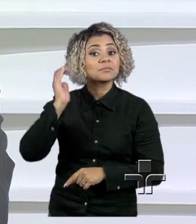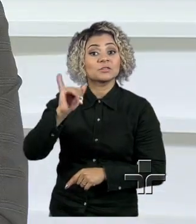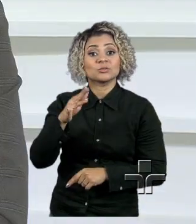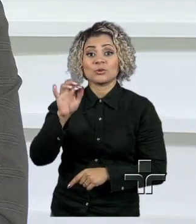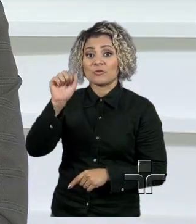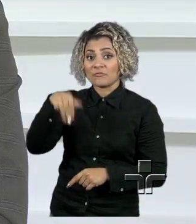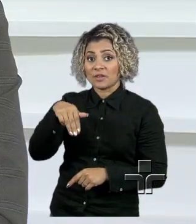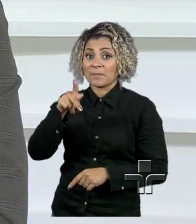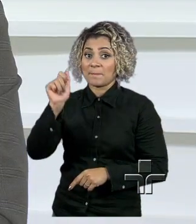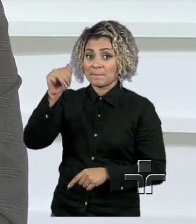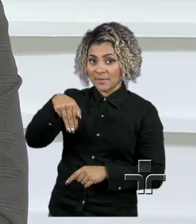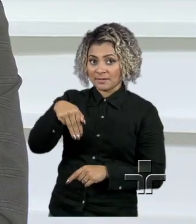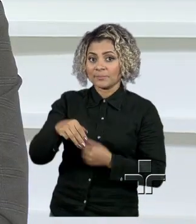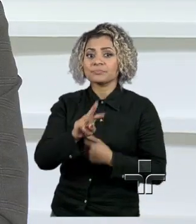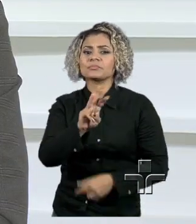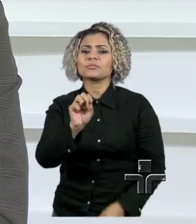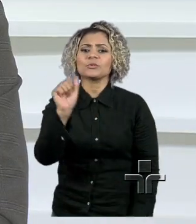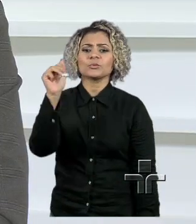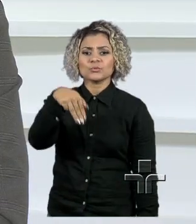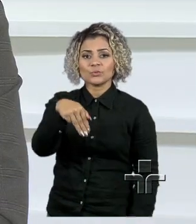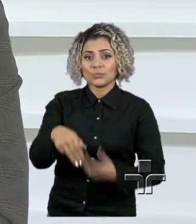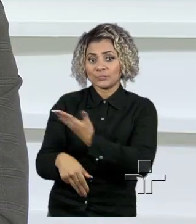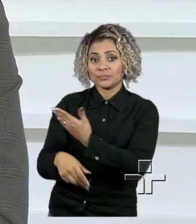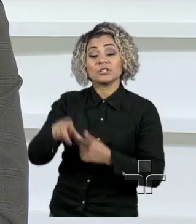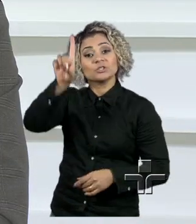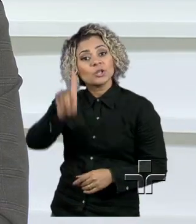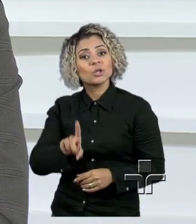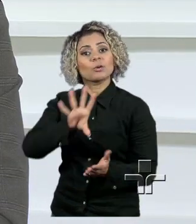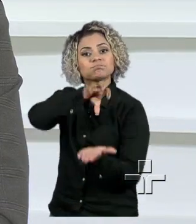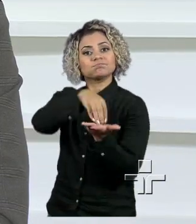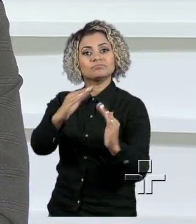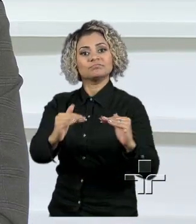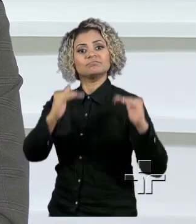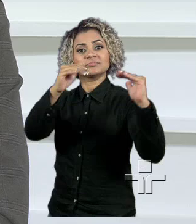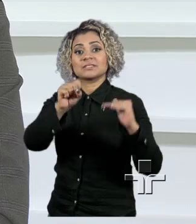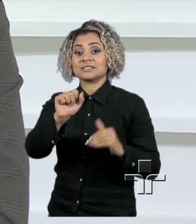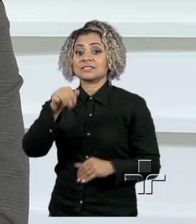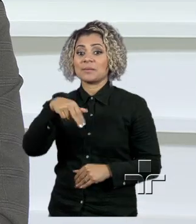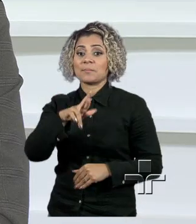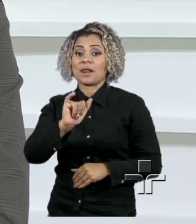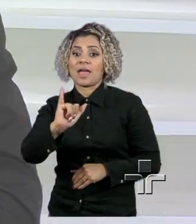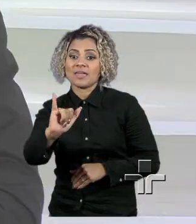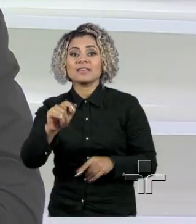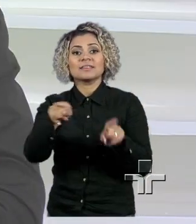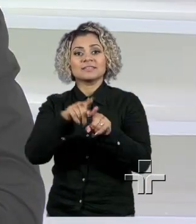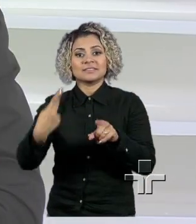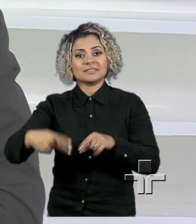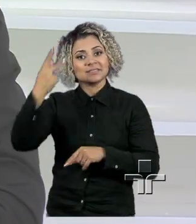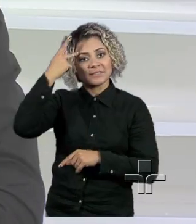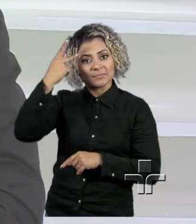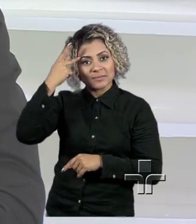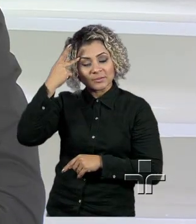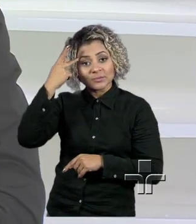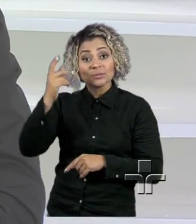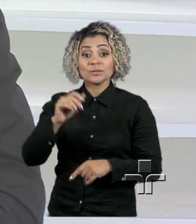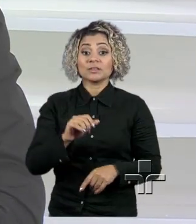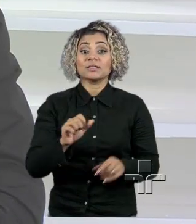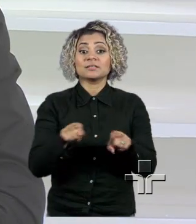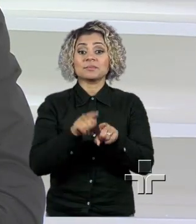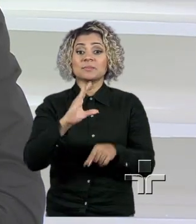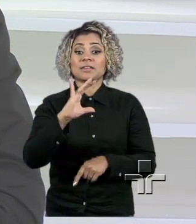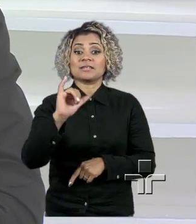Pan. Wilson Poit, diretor superintendente do Sebrae São Paulo. Circe